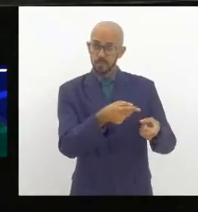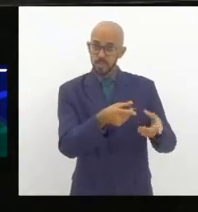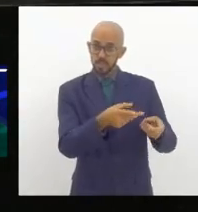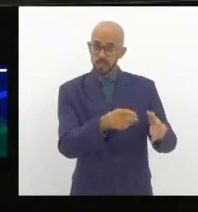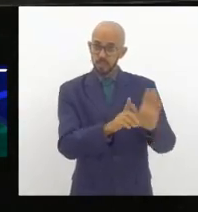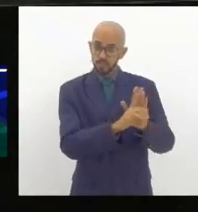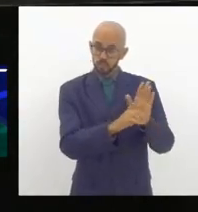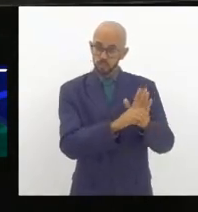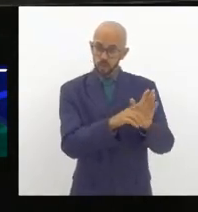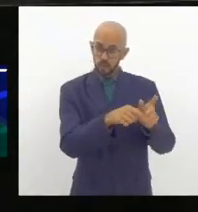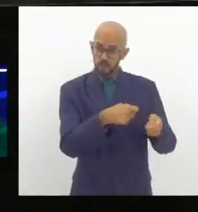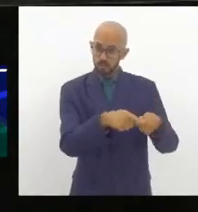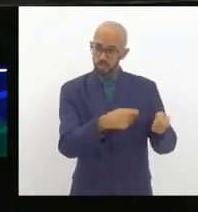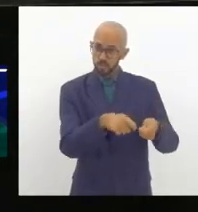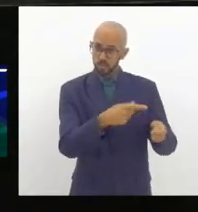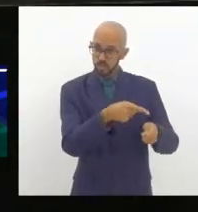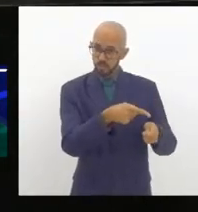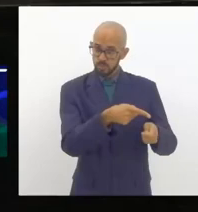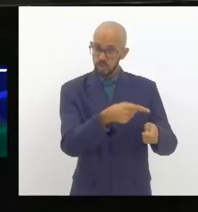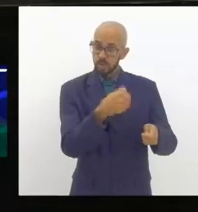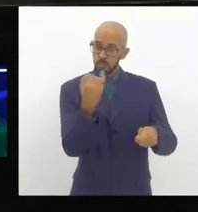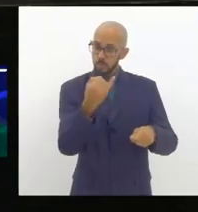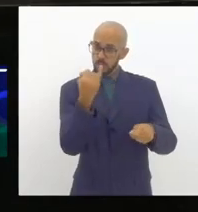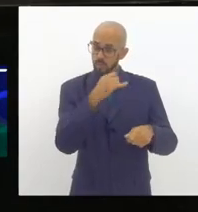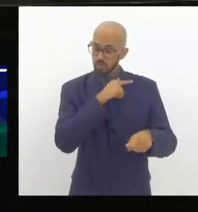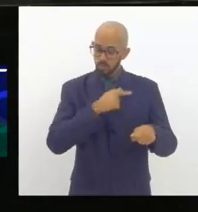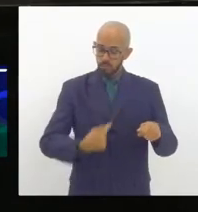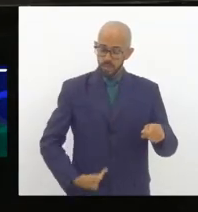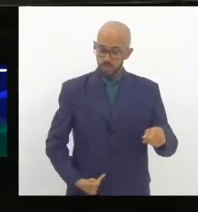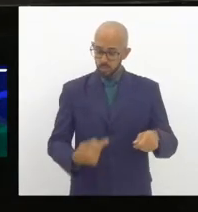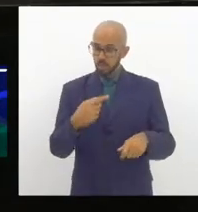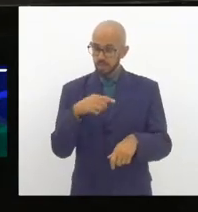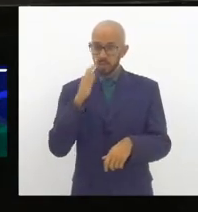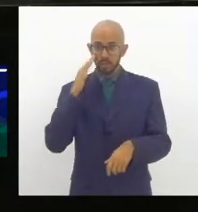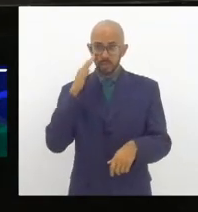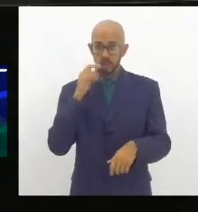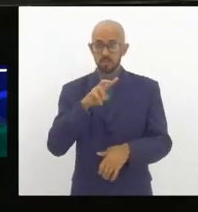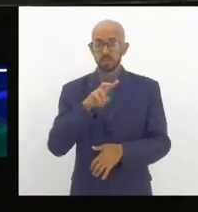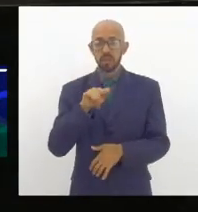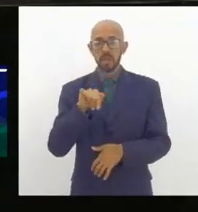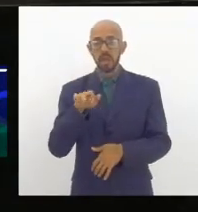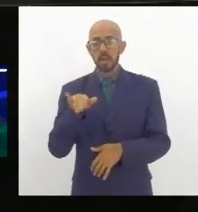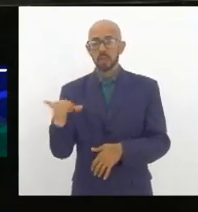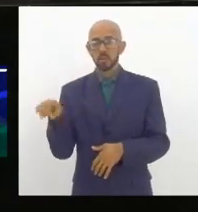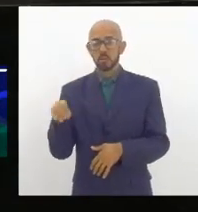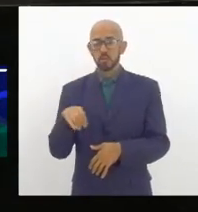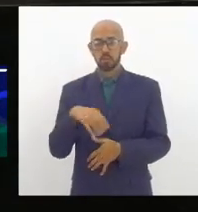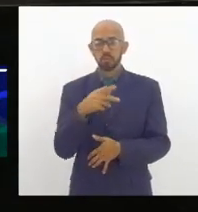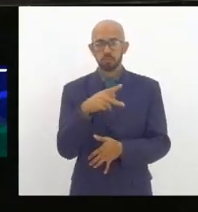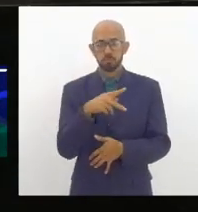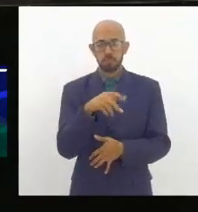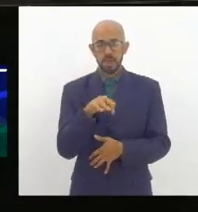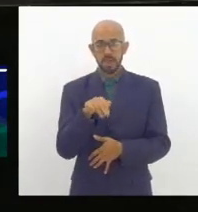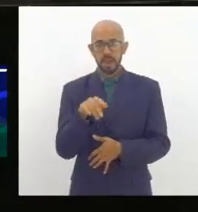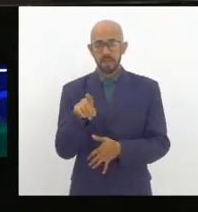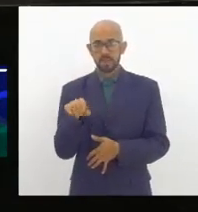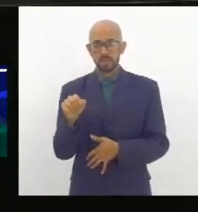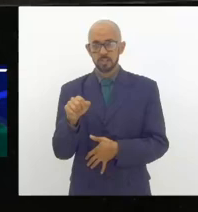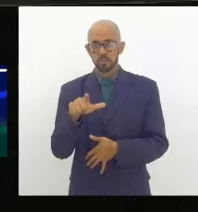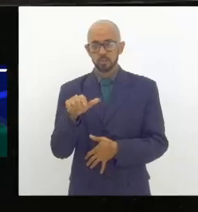ou só isso como ainda estão você tá aqui de gado geral Parada de Lucas